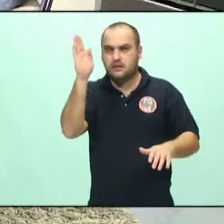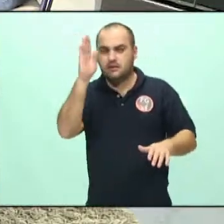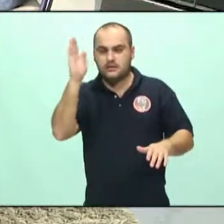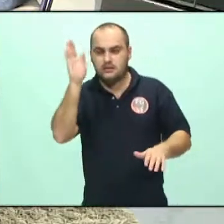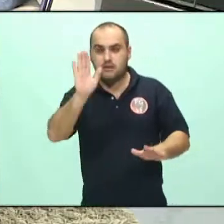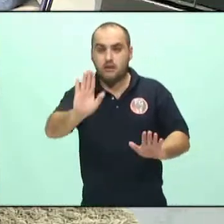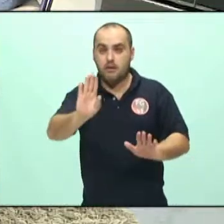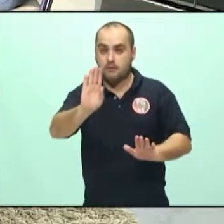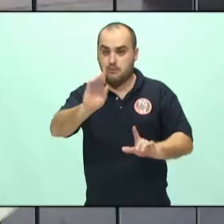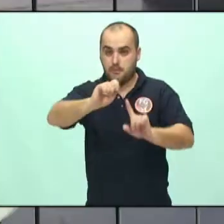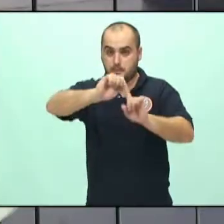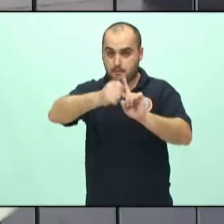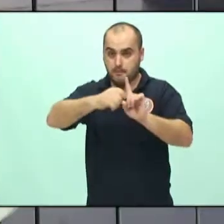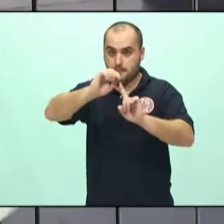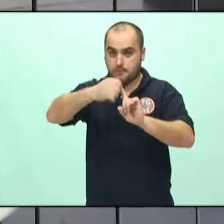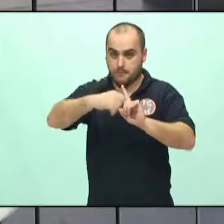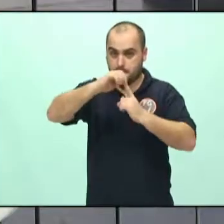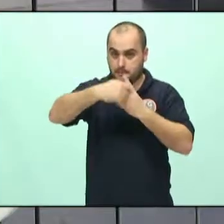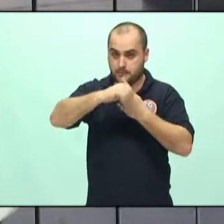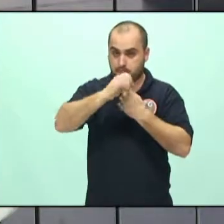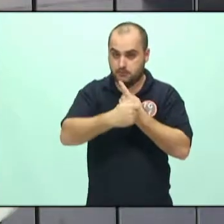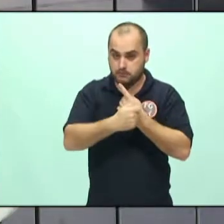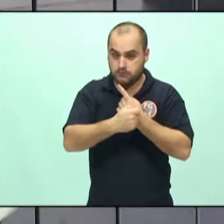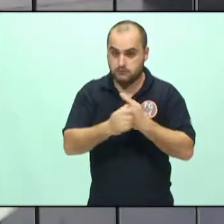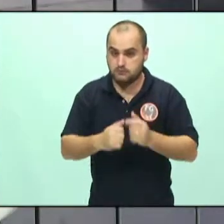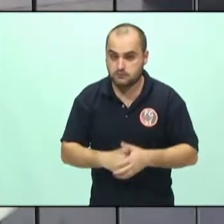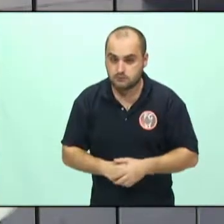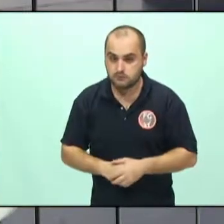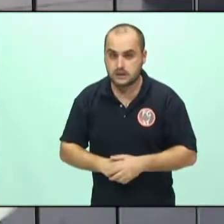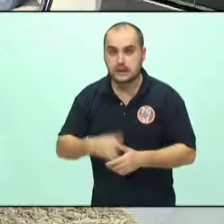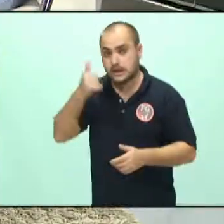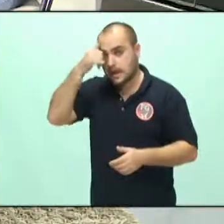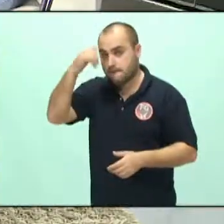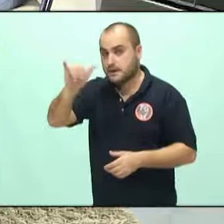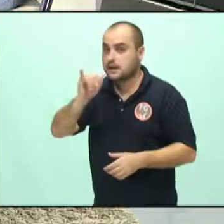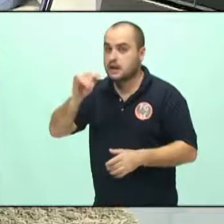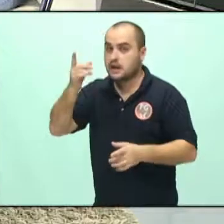a banana, por exemplo, é o alimento que mais combate a depressão.